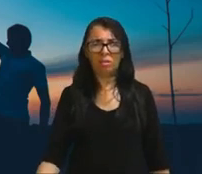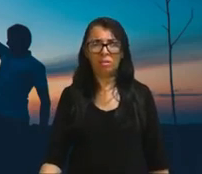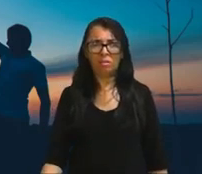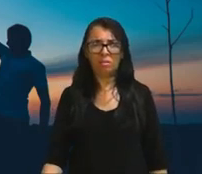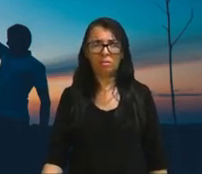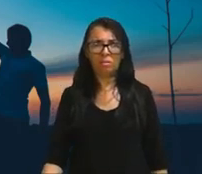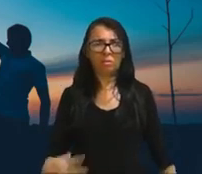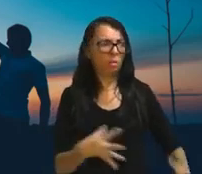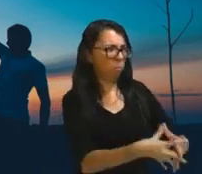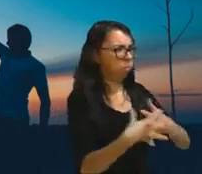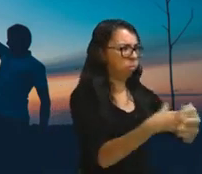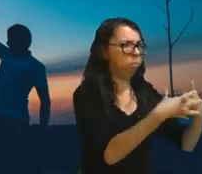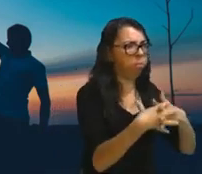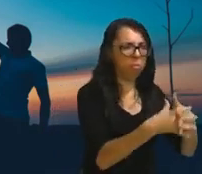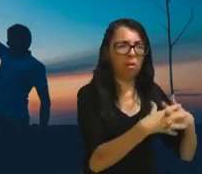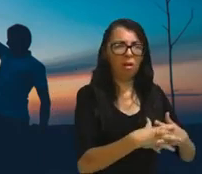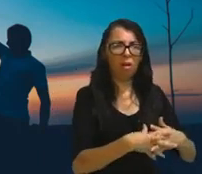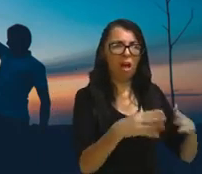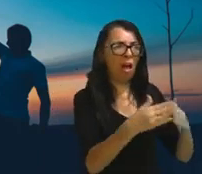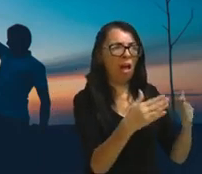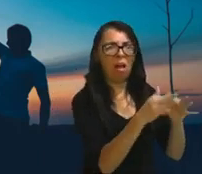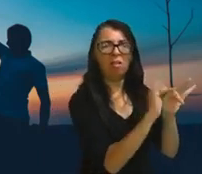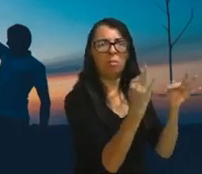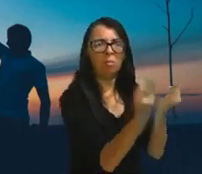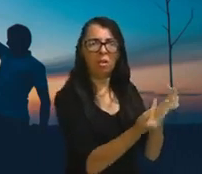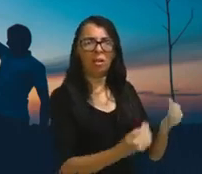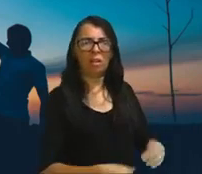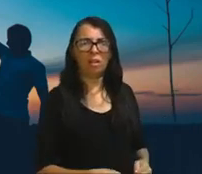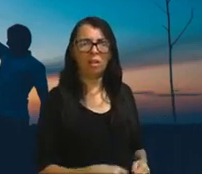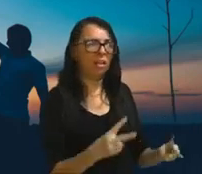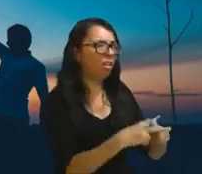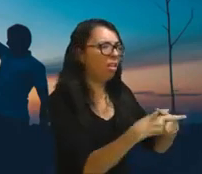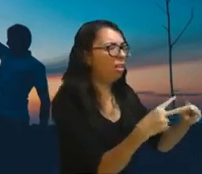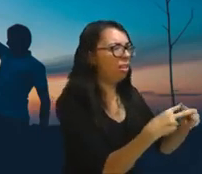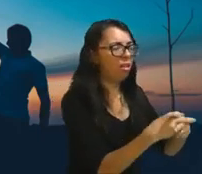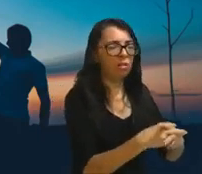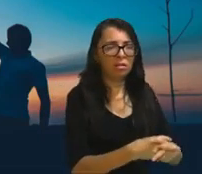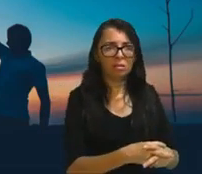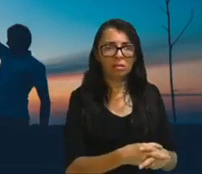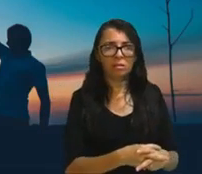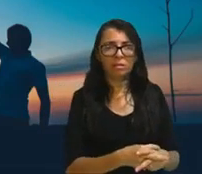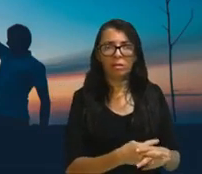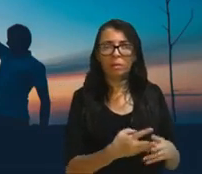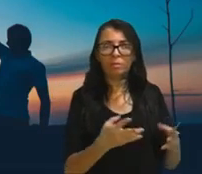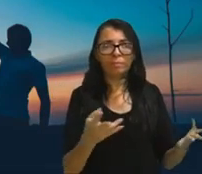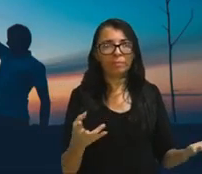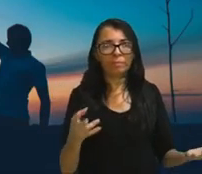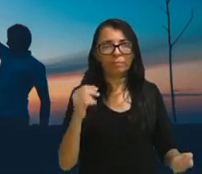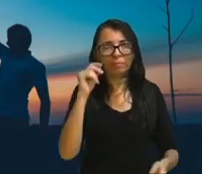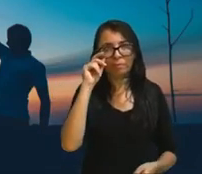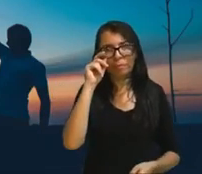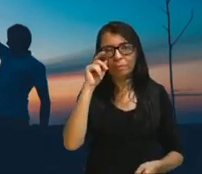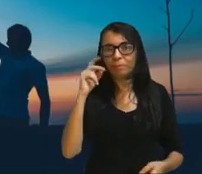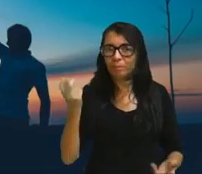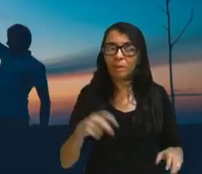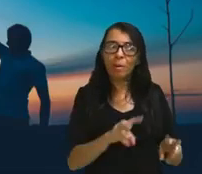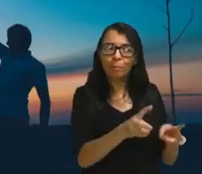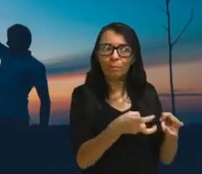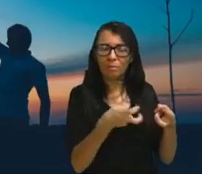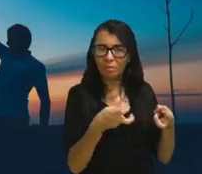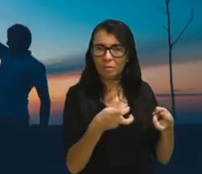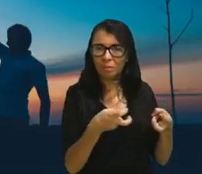confusão. Tudo isso vai identificar que no seu lar não tem aquela fundação importante, que é a